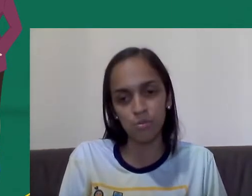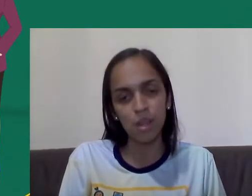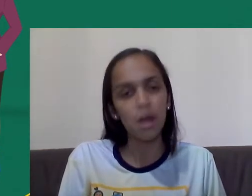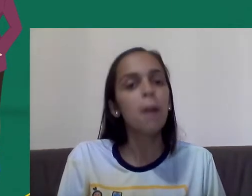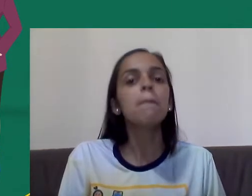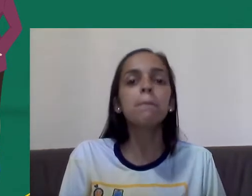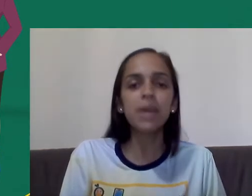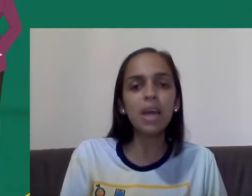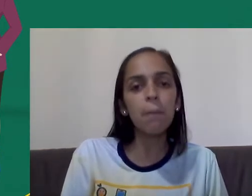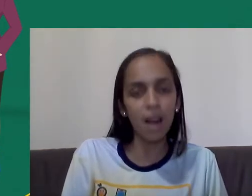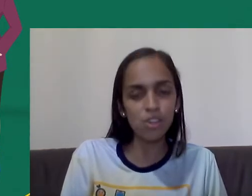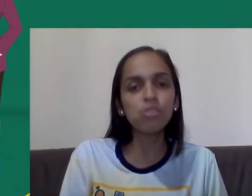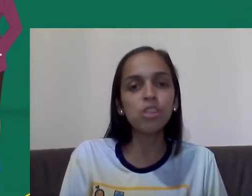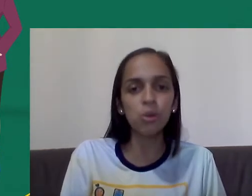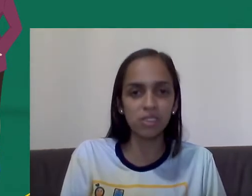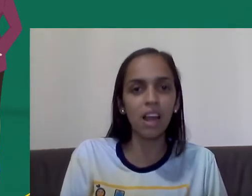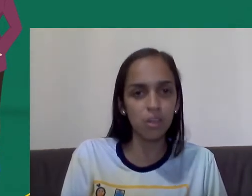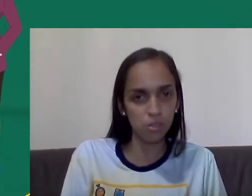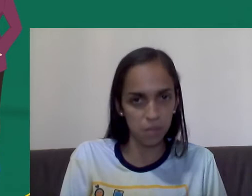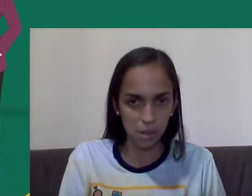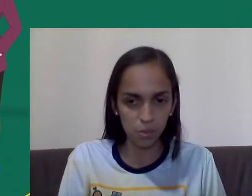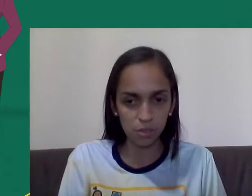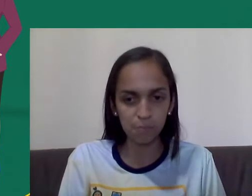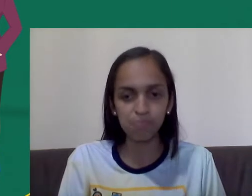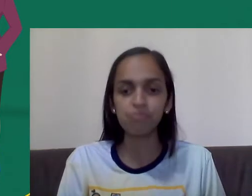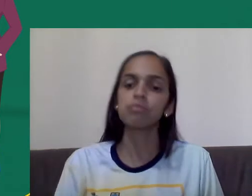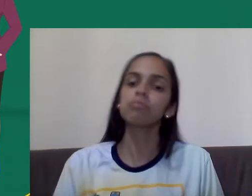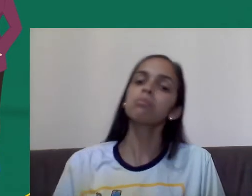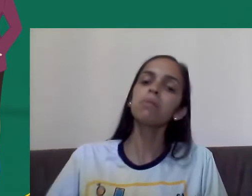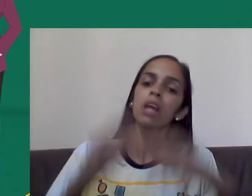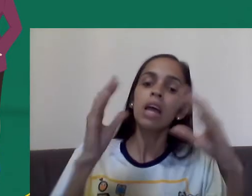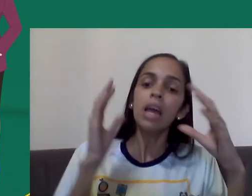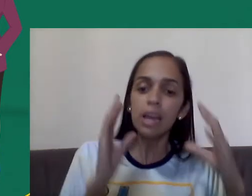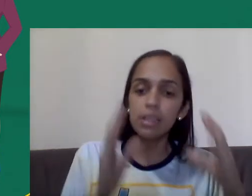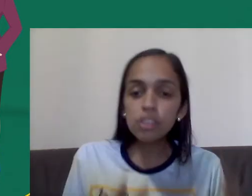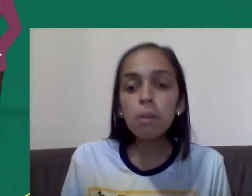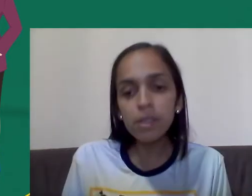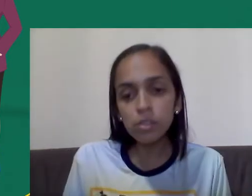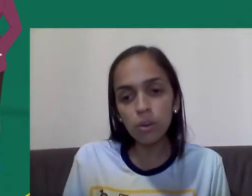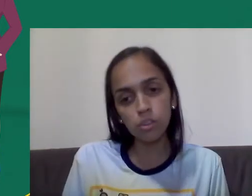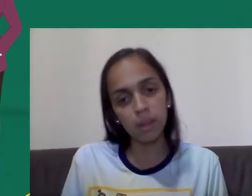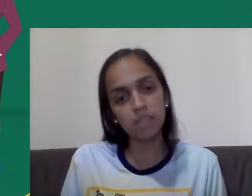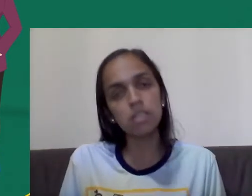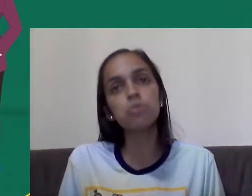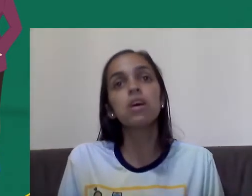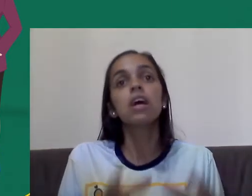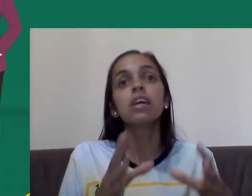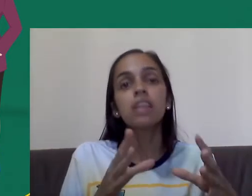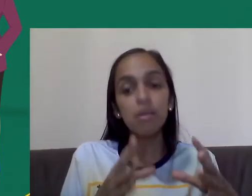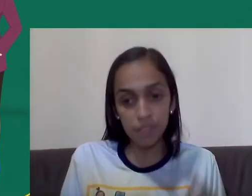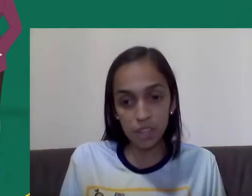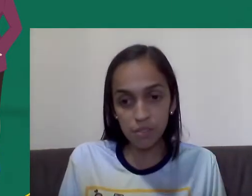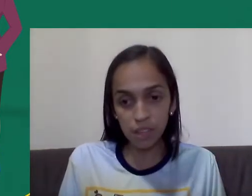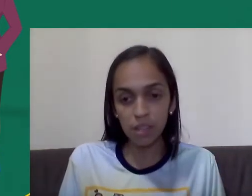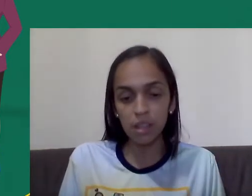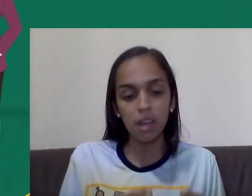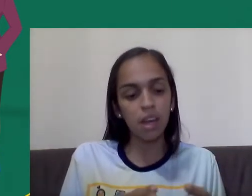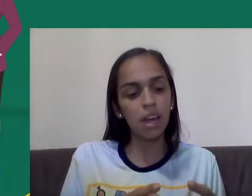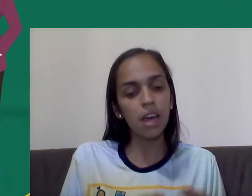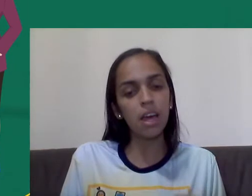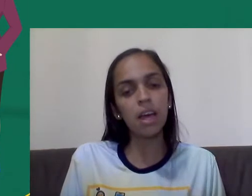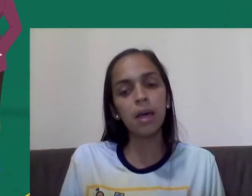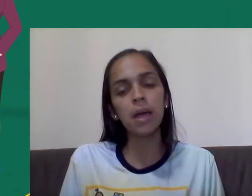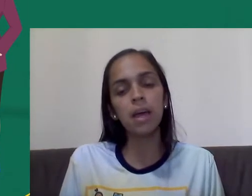abaixo, bem abaixo de dois salários mínimos. Existem pessoas no Brasil que vivem,